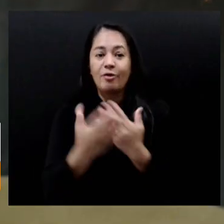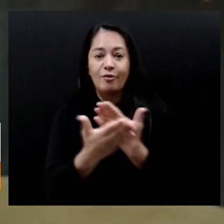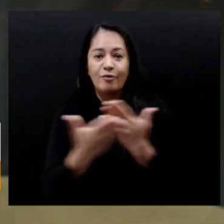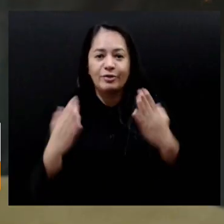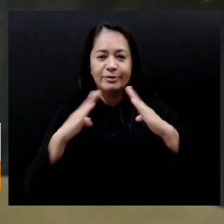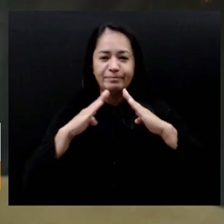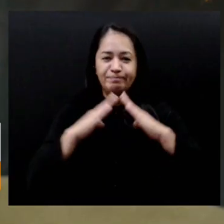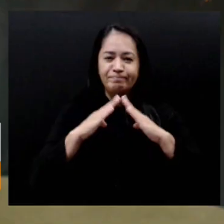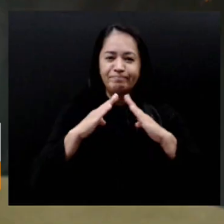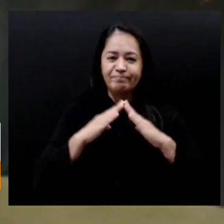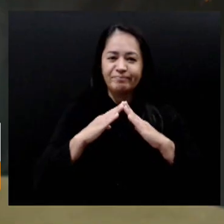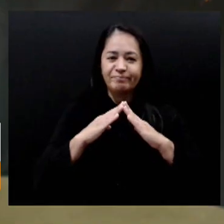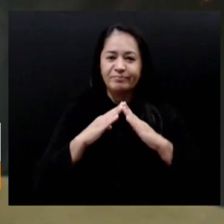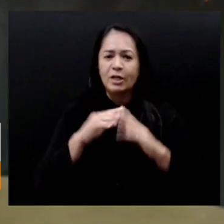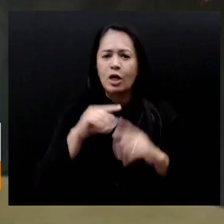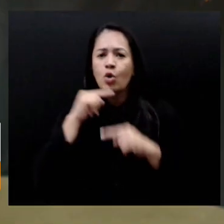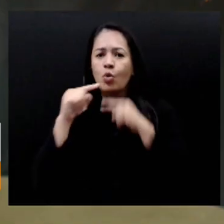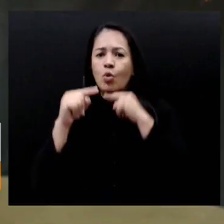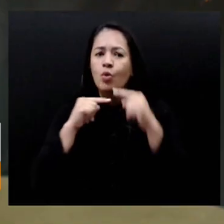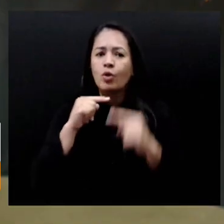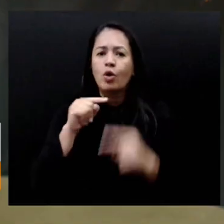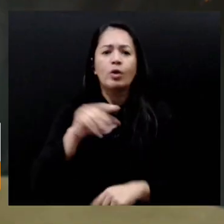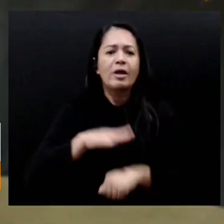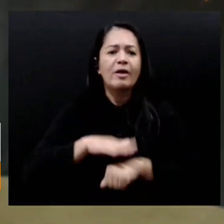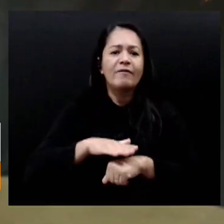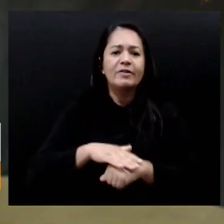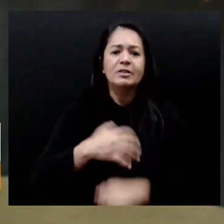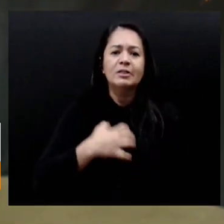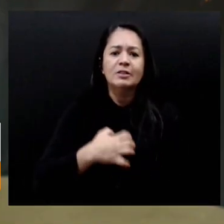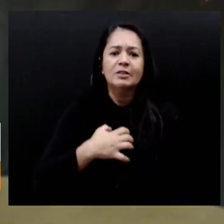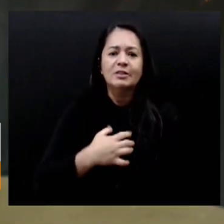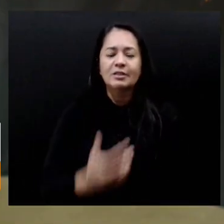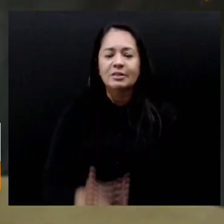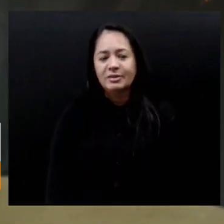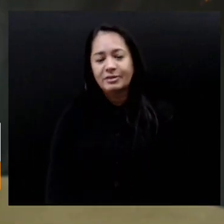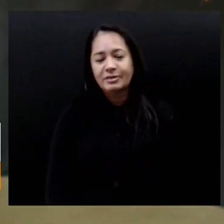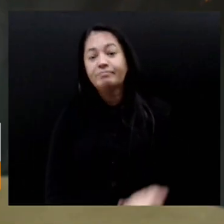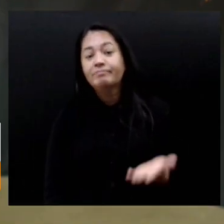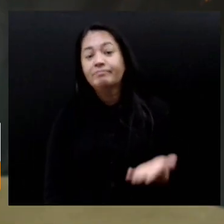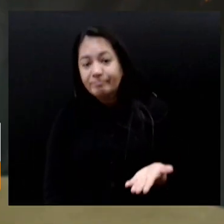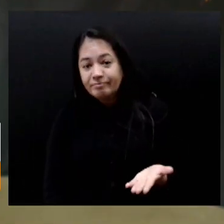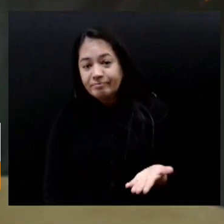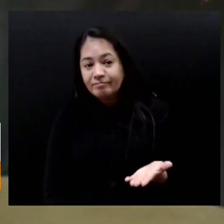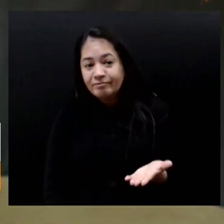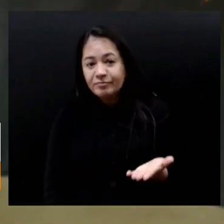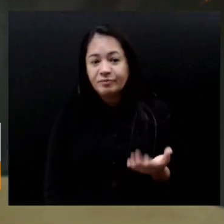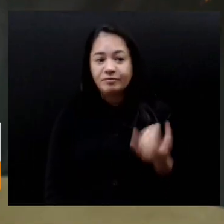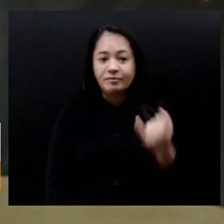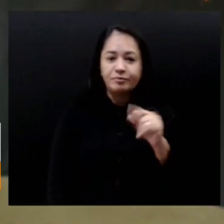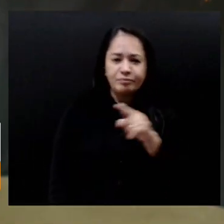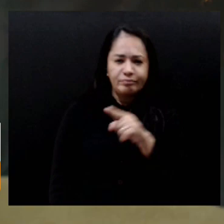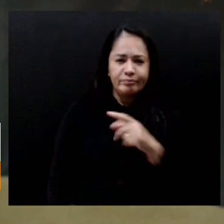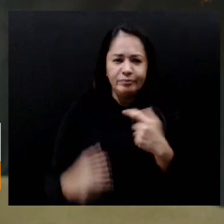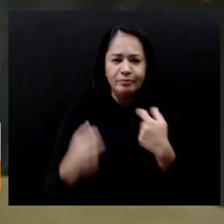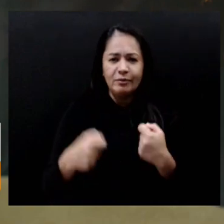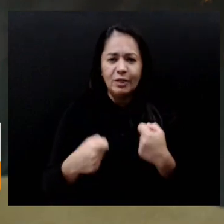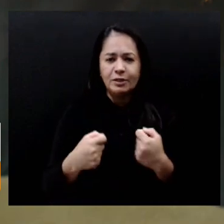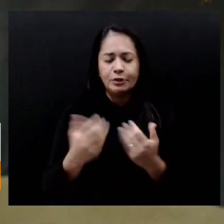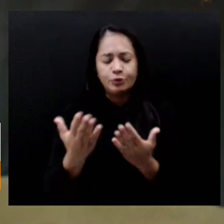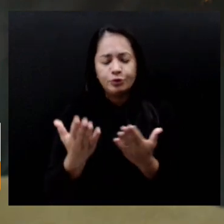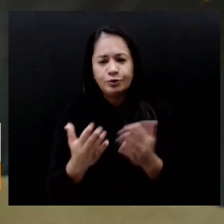em dúvida, o que fazer com essa raiva, né? E aí, de repente, se você precisa de um tratamento psicológico ou se você